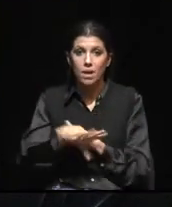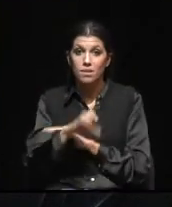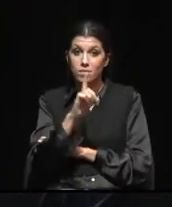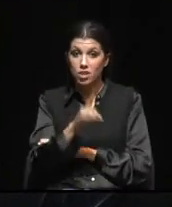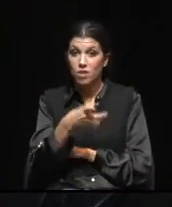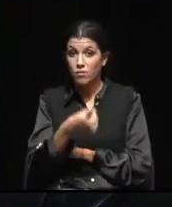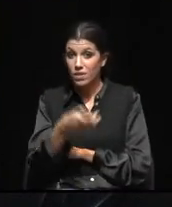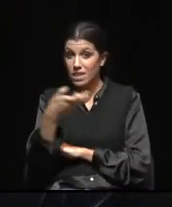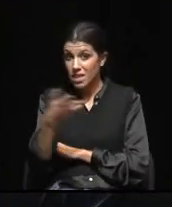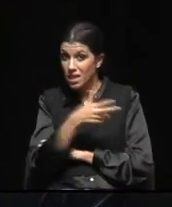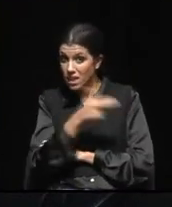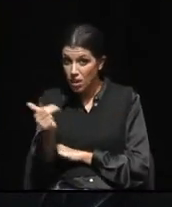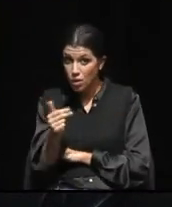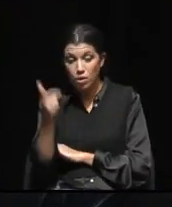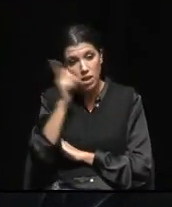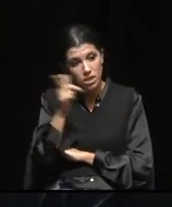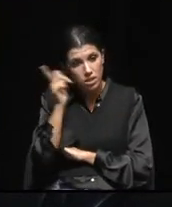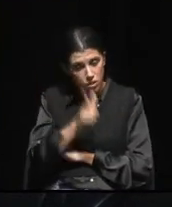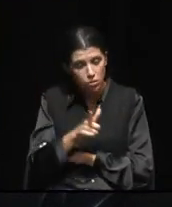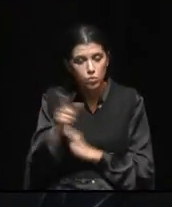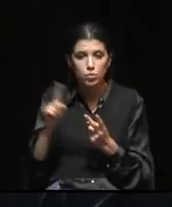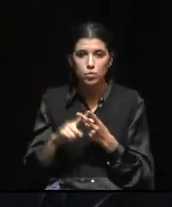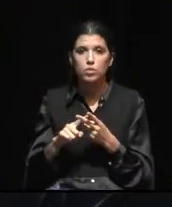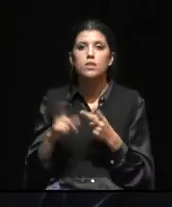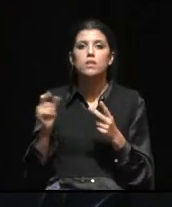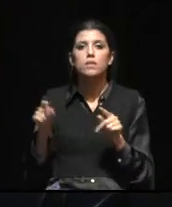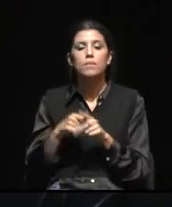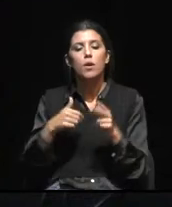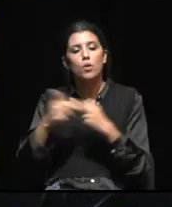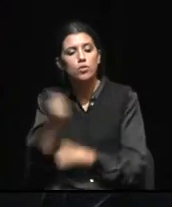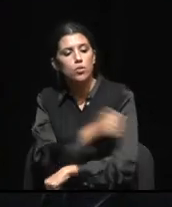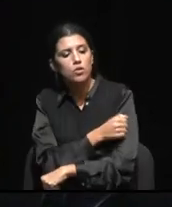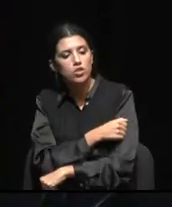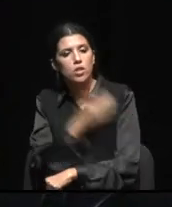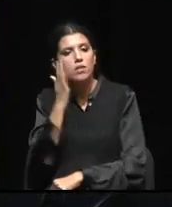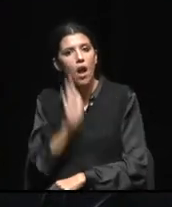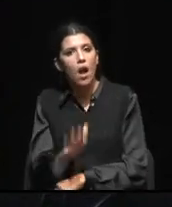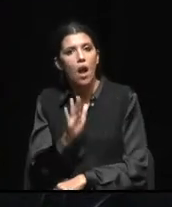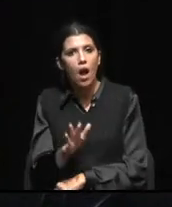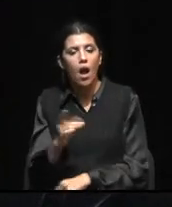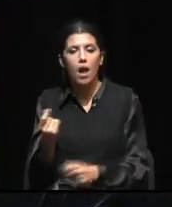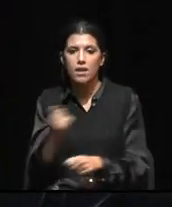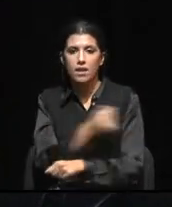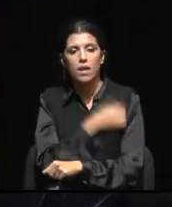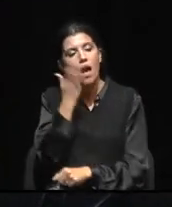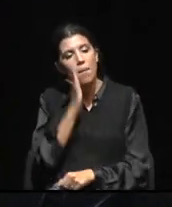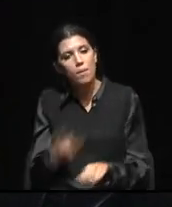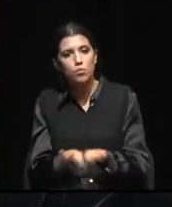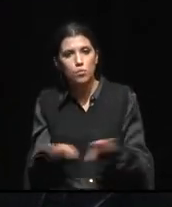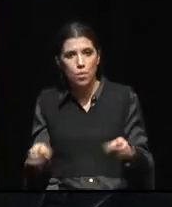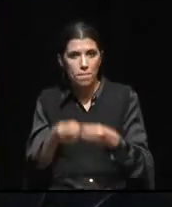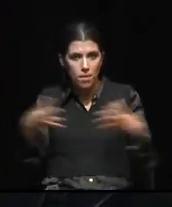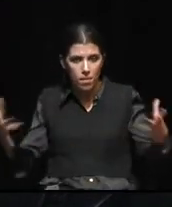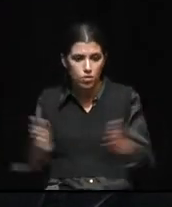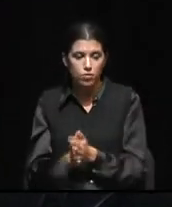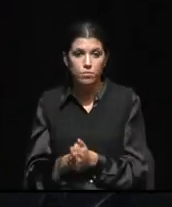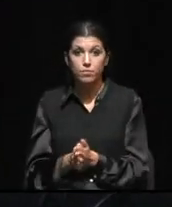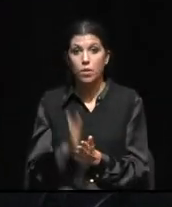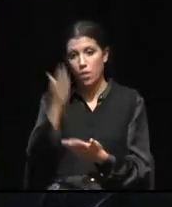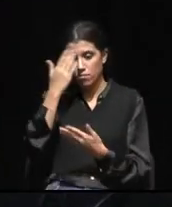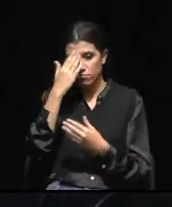697 € para a licenciatura e a construção de residências universitárias e aumento do número de camas o resultado desta